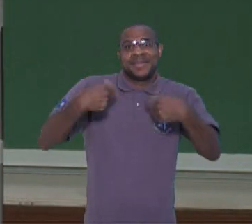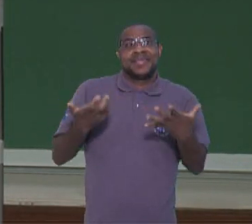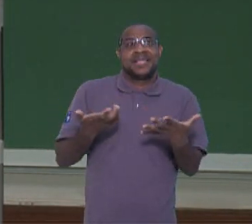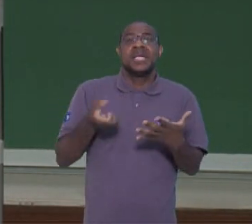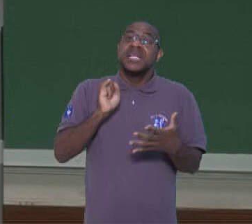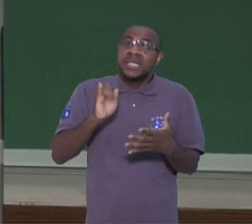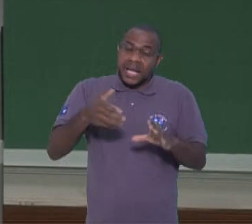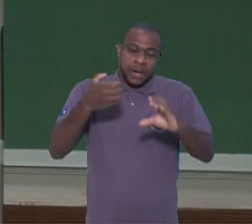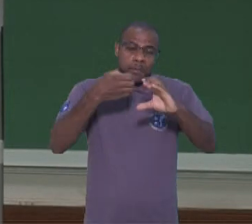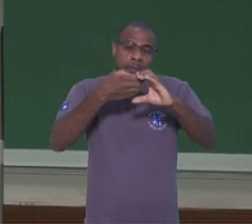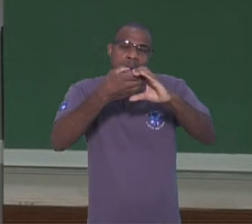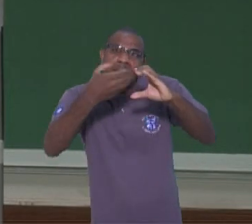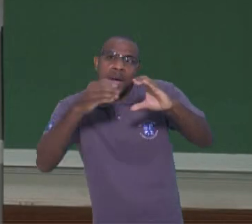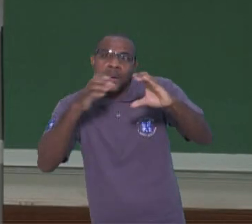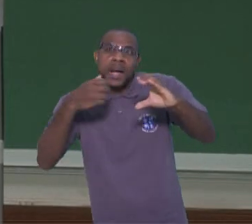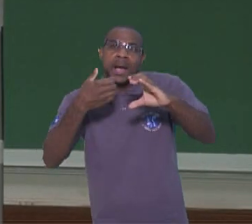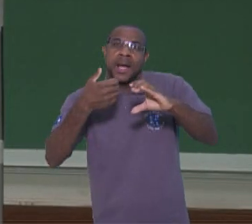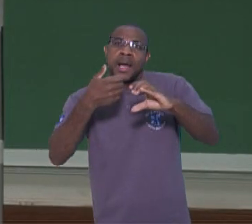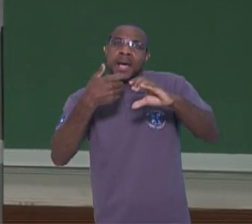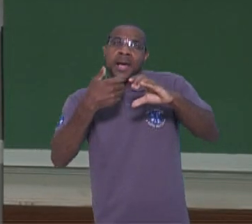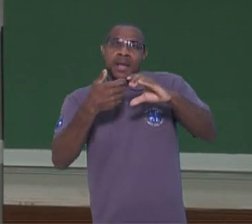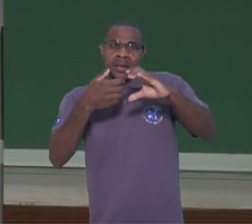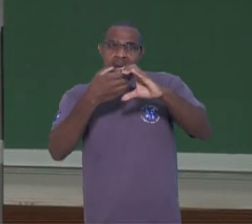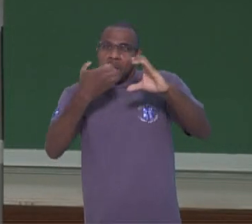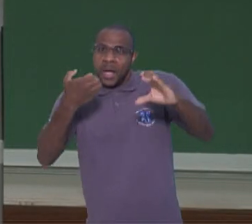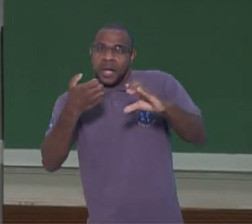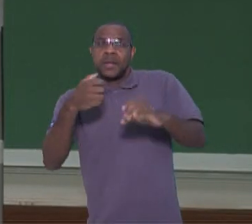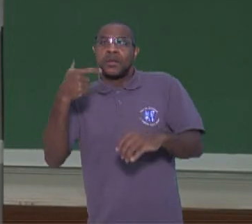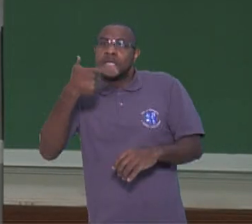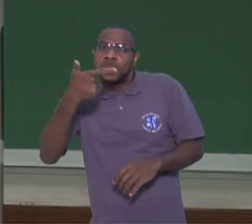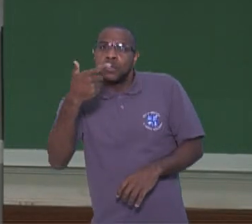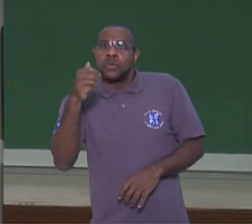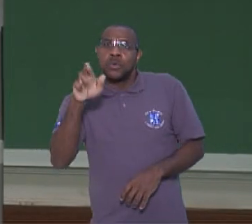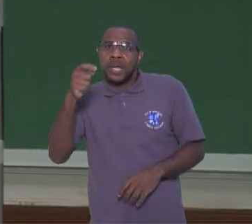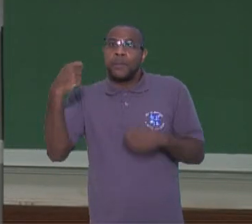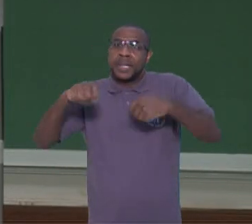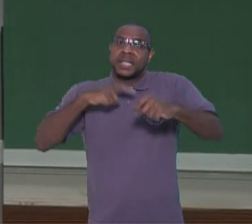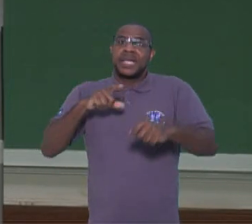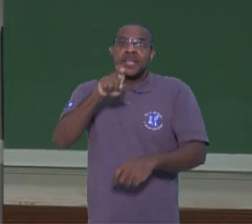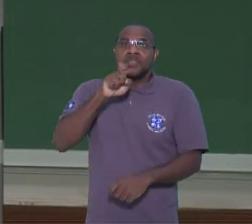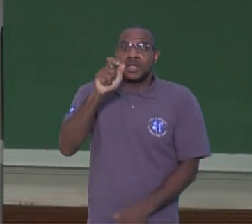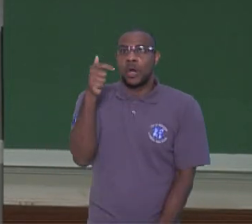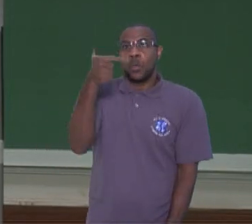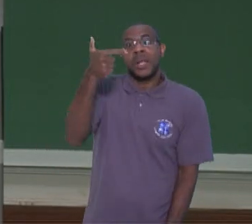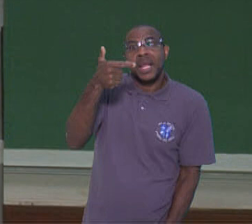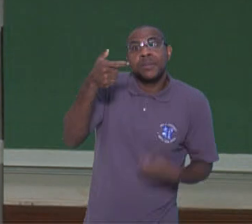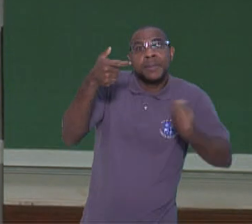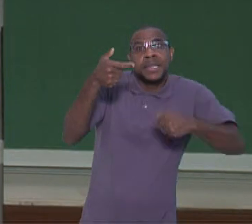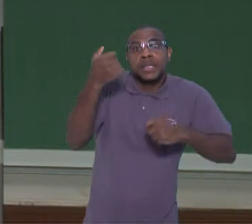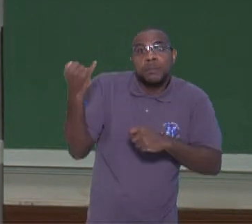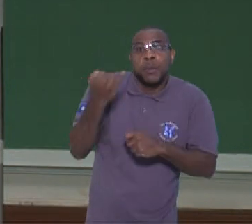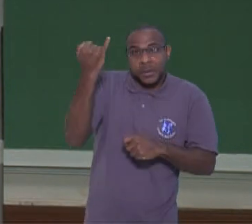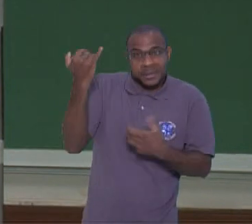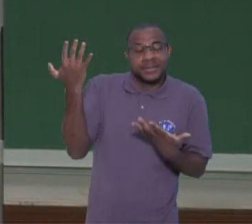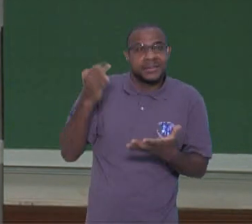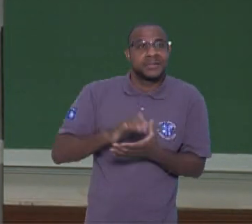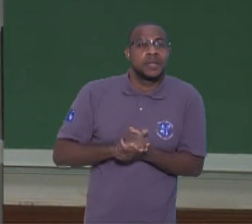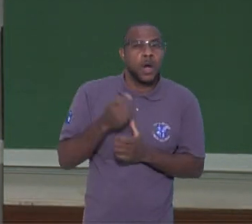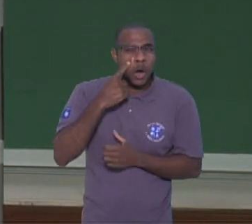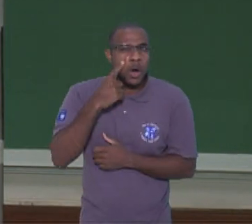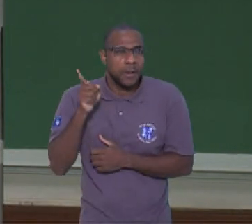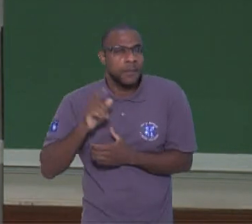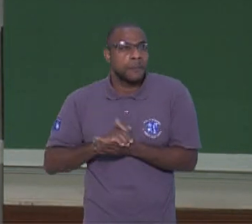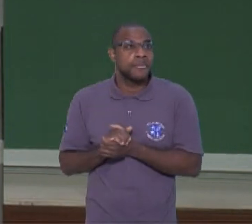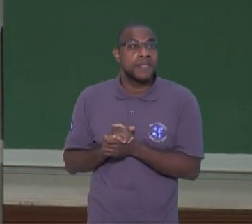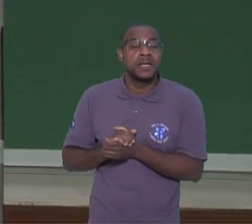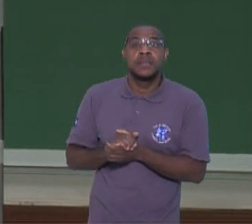grau, obviamente tem que ter o quê? X ao quadrado. Agora pense, uma coisa muito importante aqui frisar.